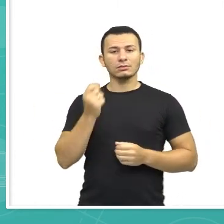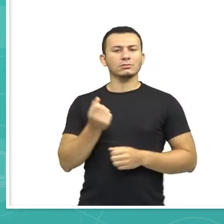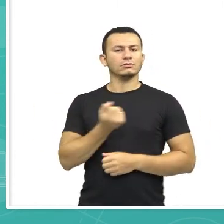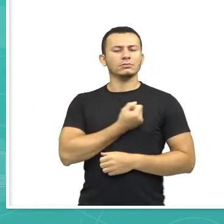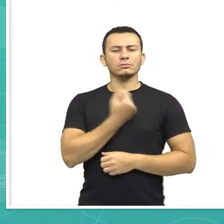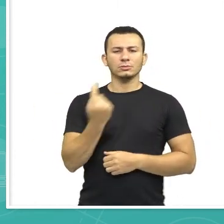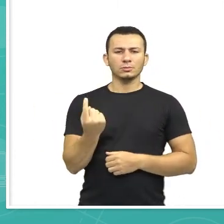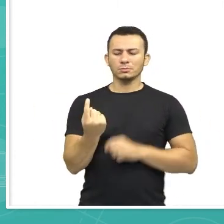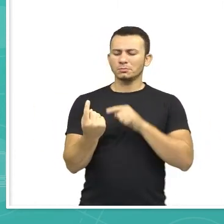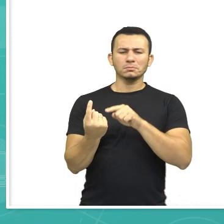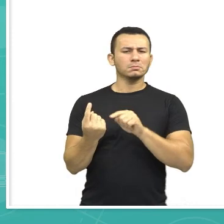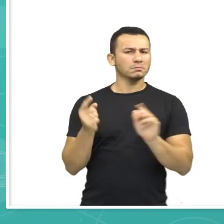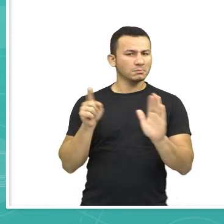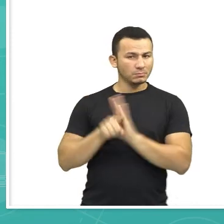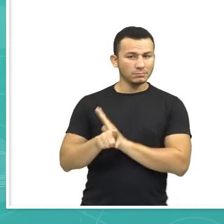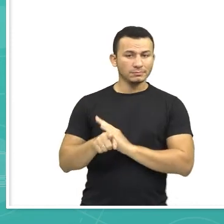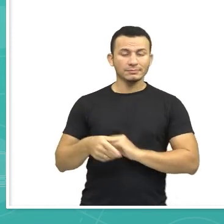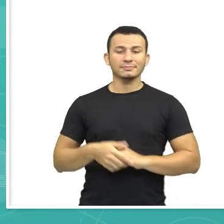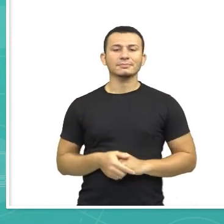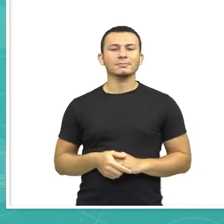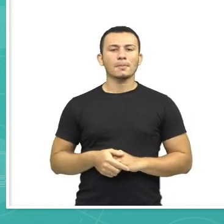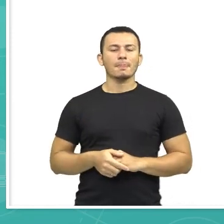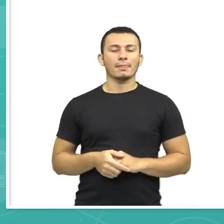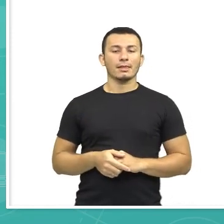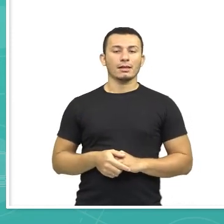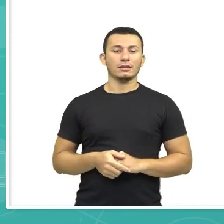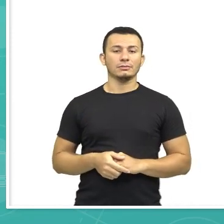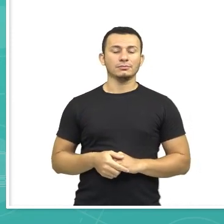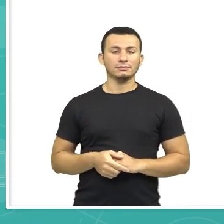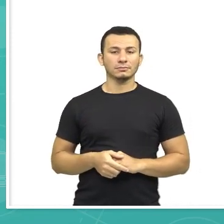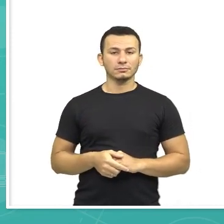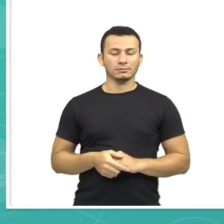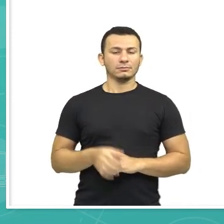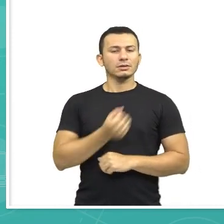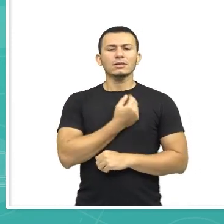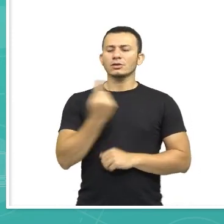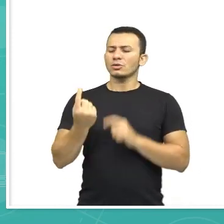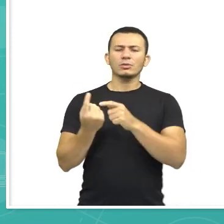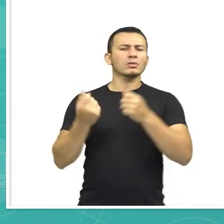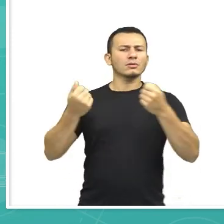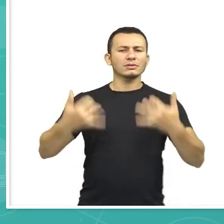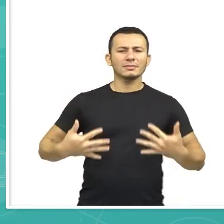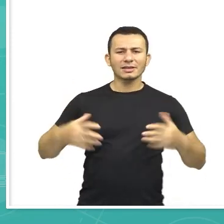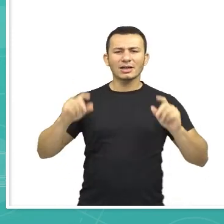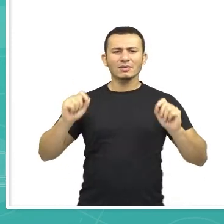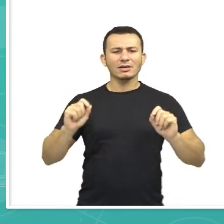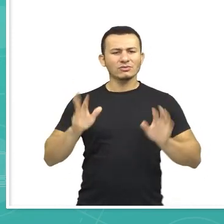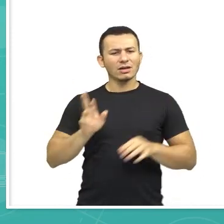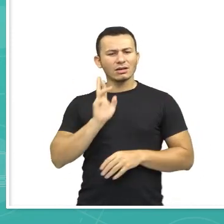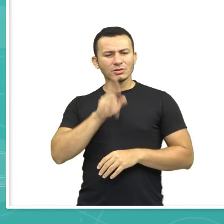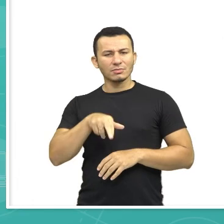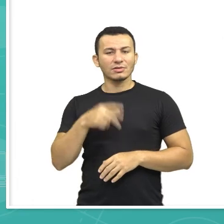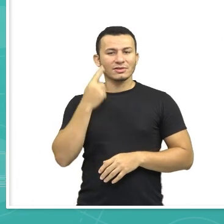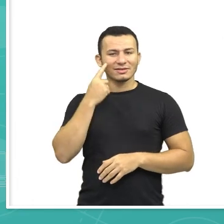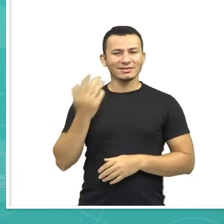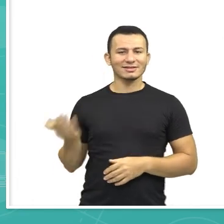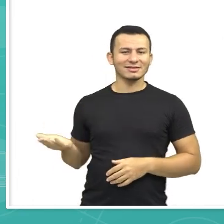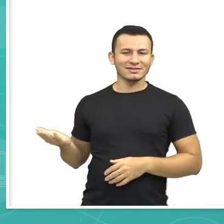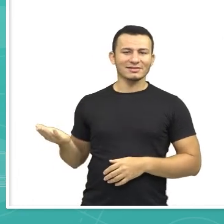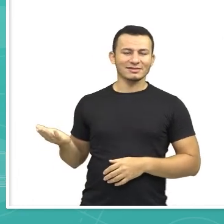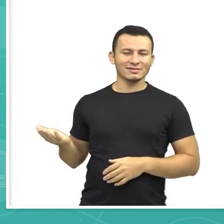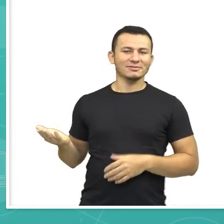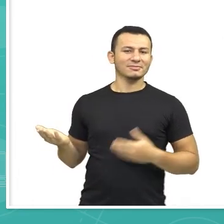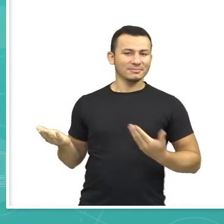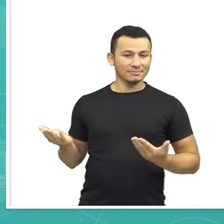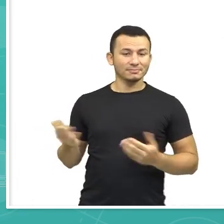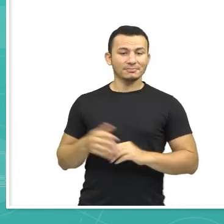questão, olha só. Então temos aí a primeira questão que indica o seguinte. Indica o seguinte, já está com a resposta. Já está com a